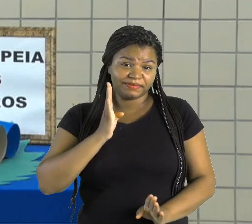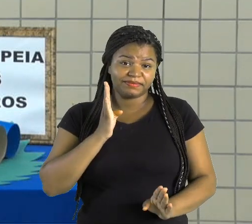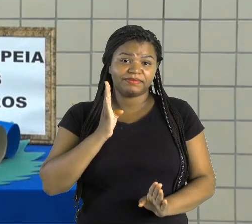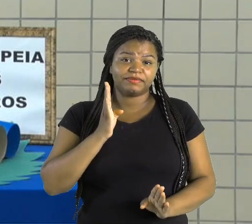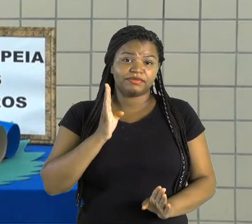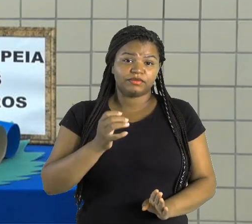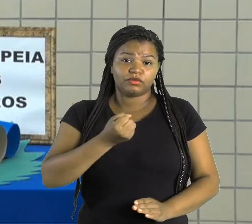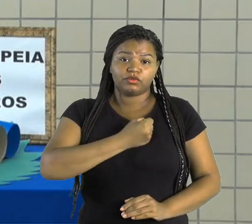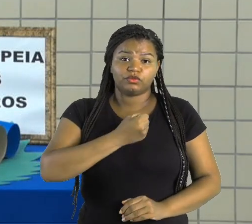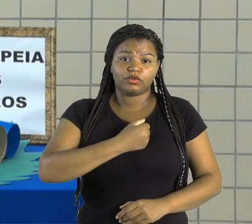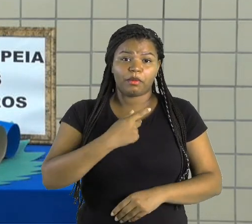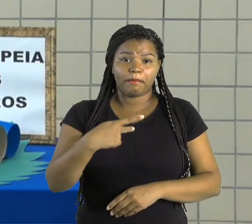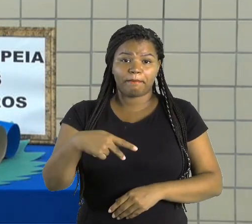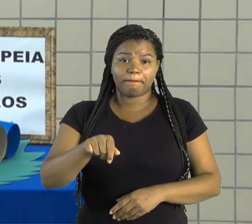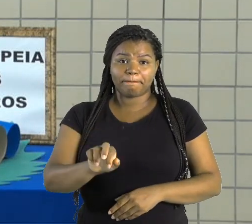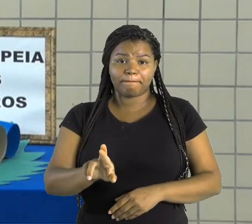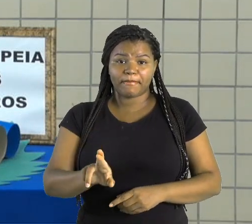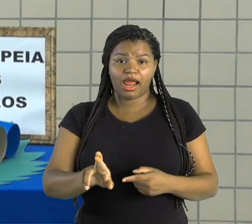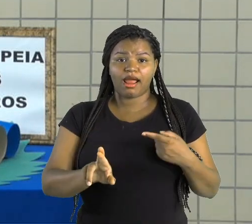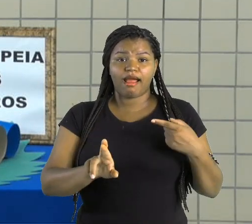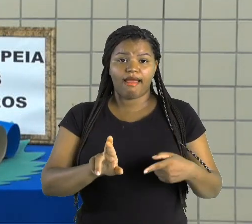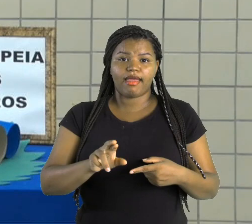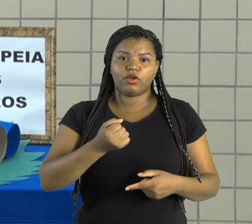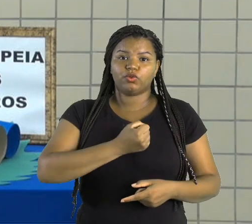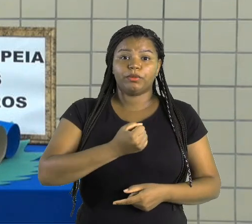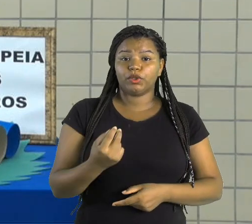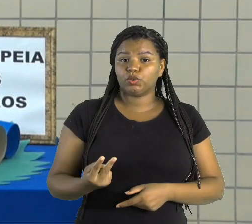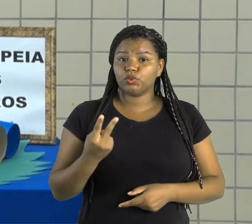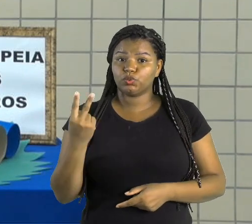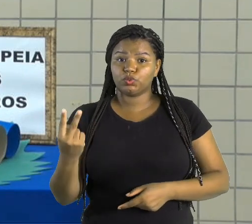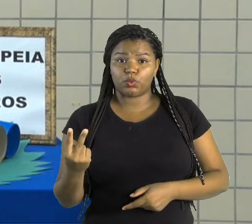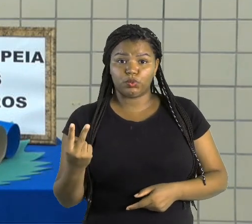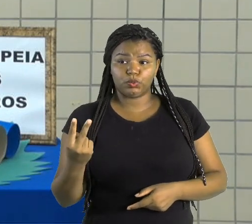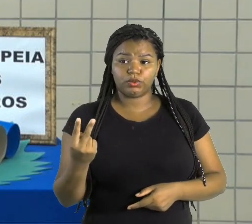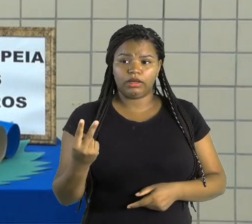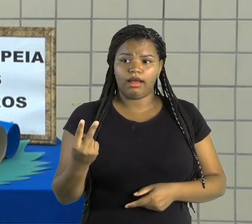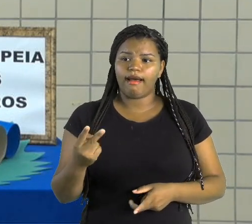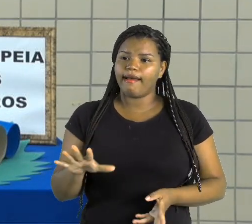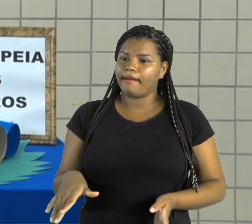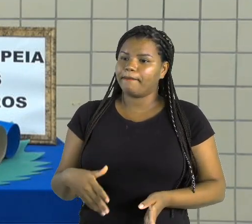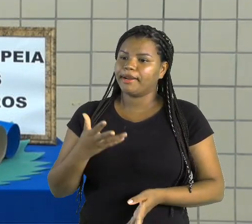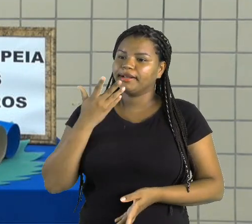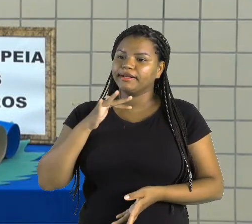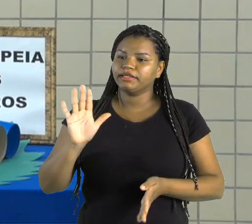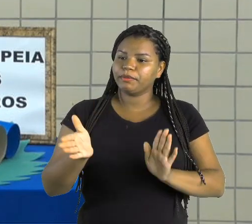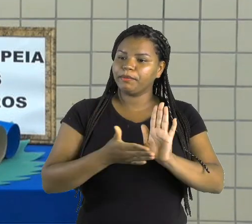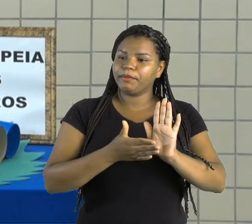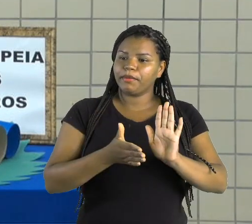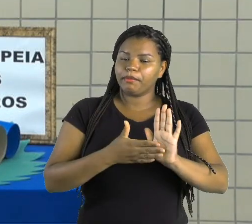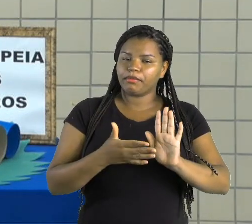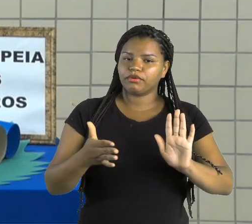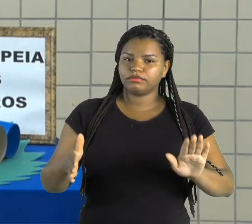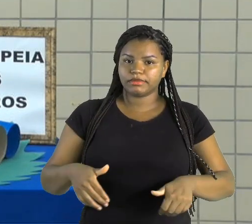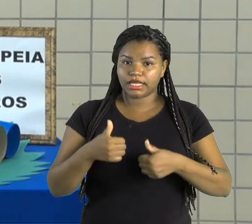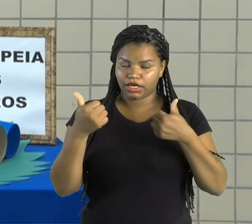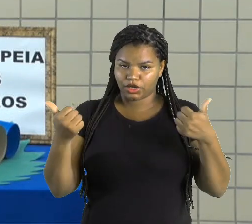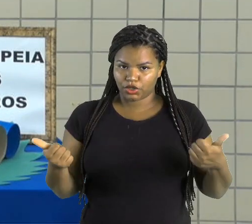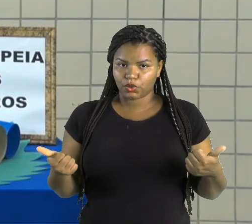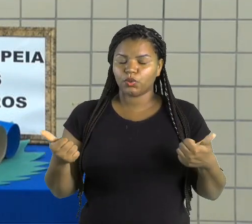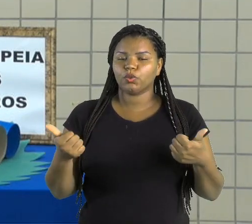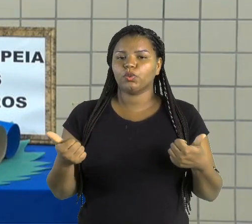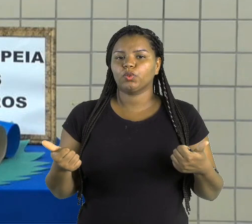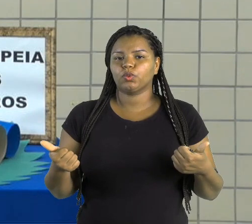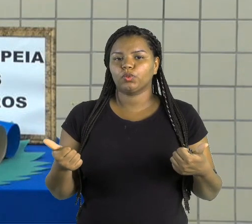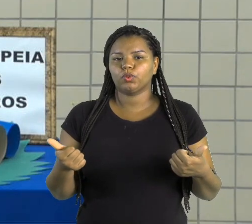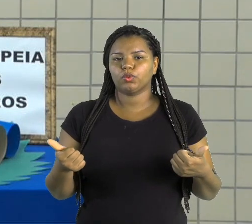o número par é o número 2. E para essa proposta ficar ainda mais divertida, depois de